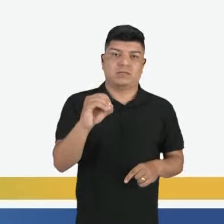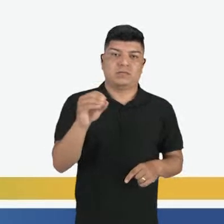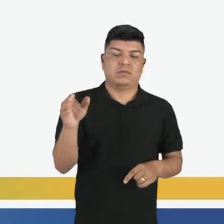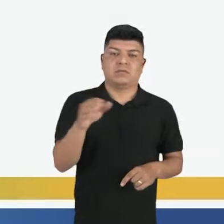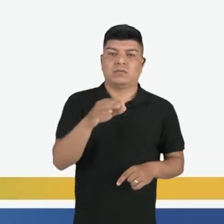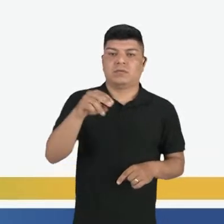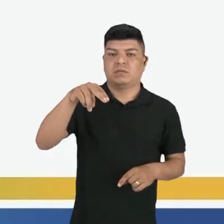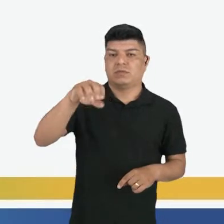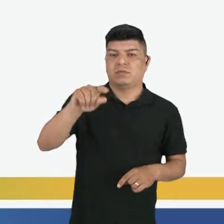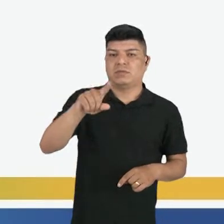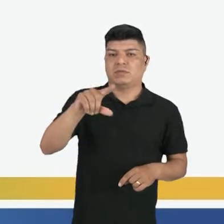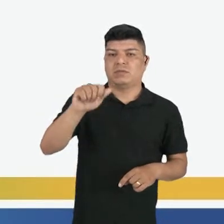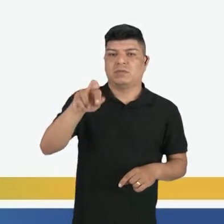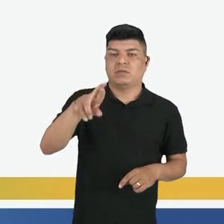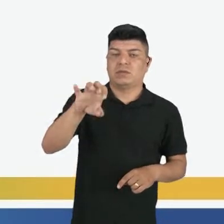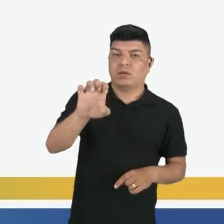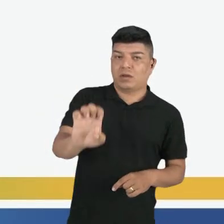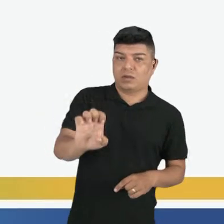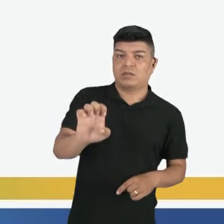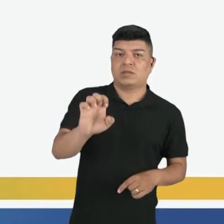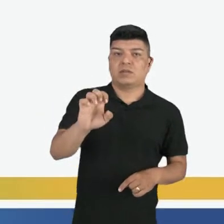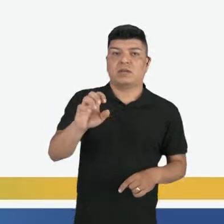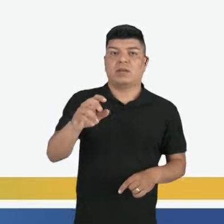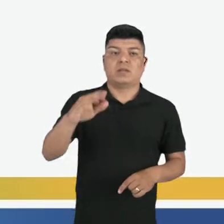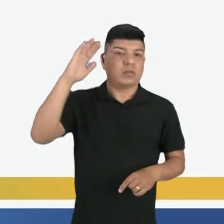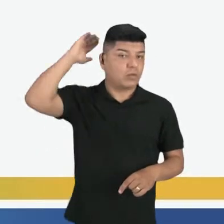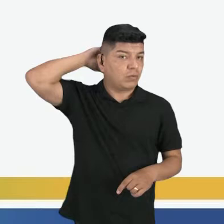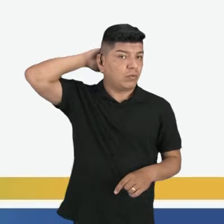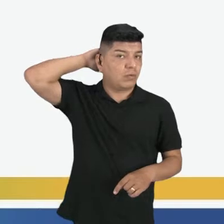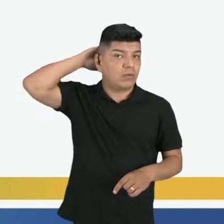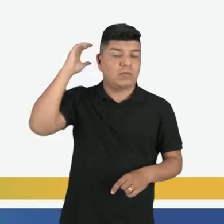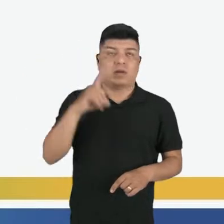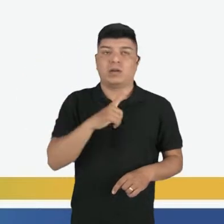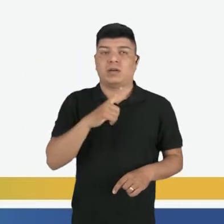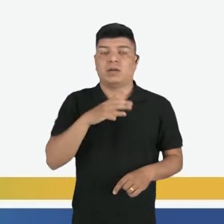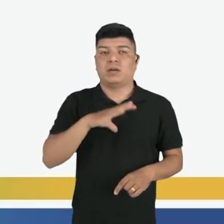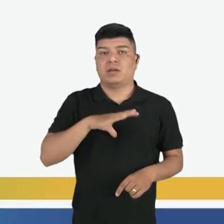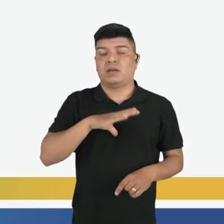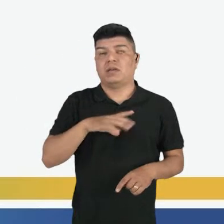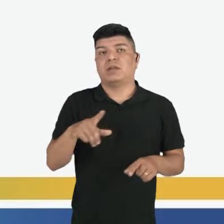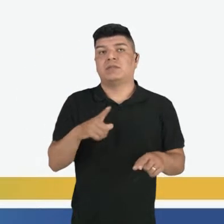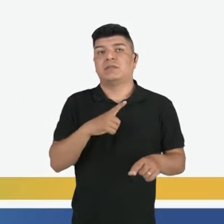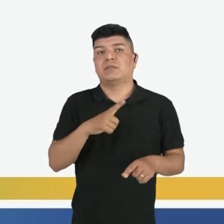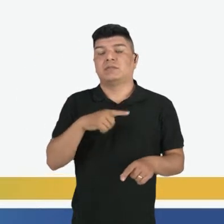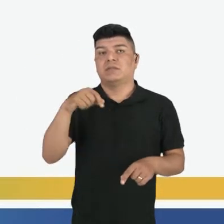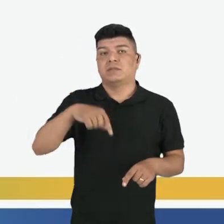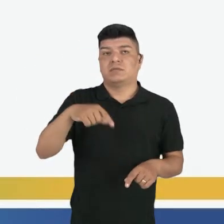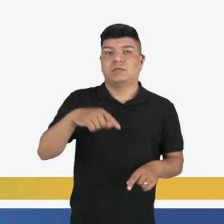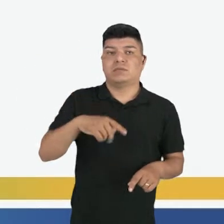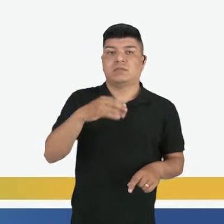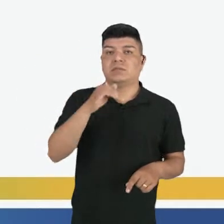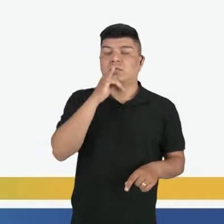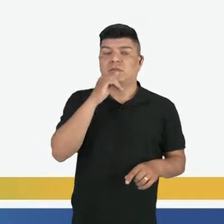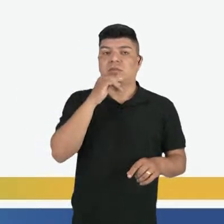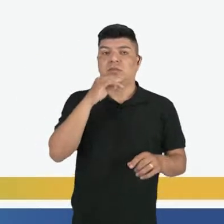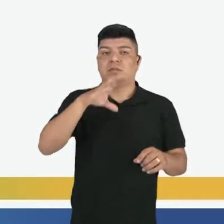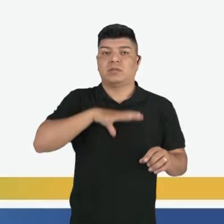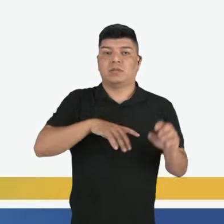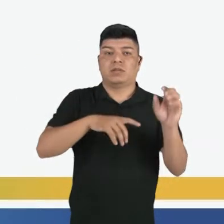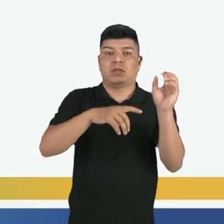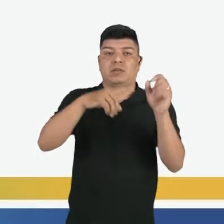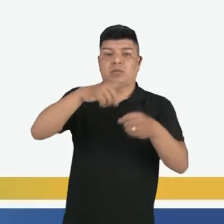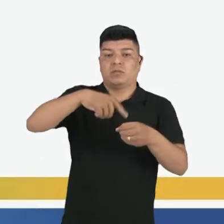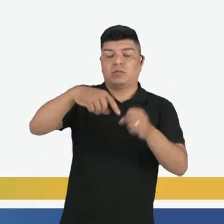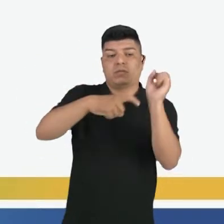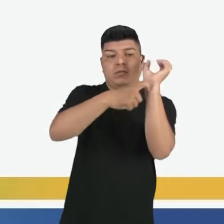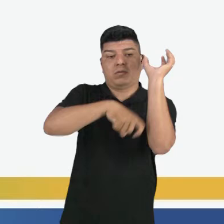ou qualquer outra celebração religiosa que temos aqui em Chapuri, por exemplo, em